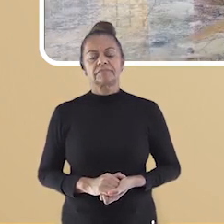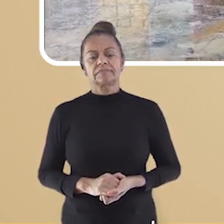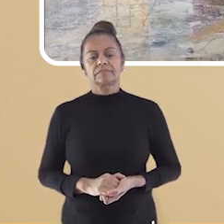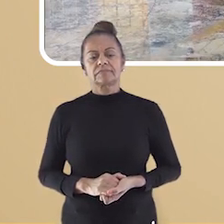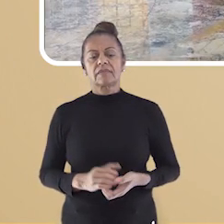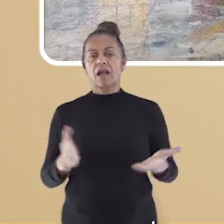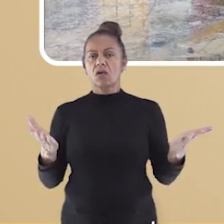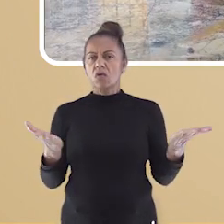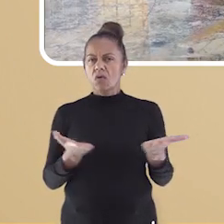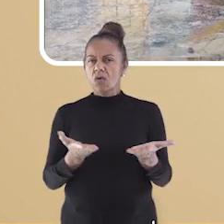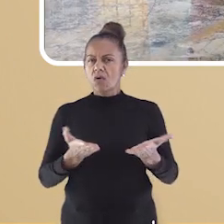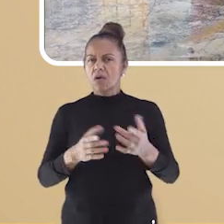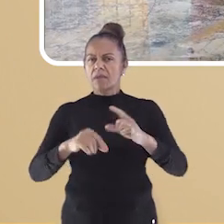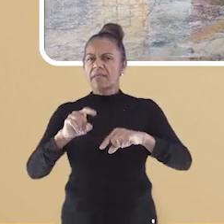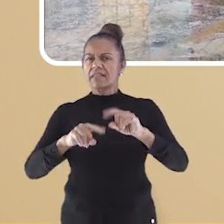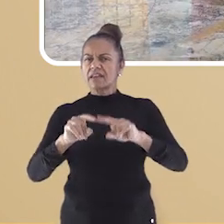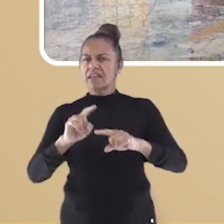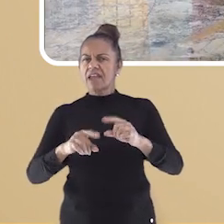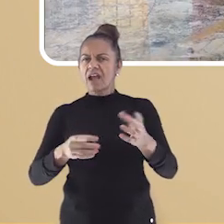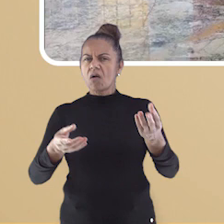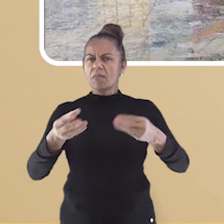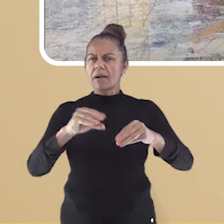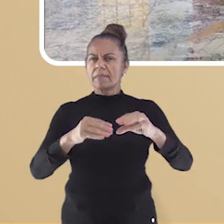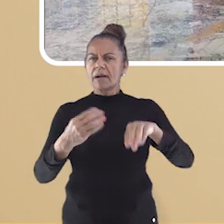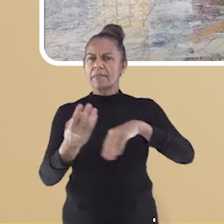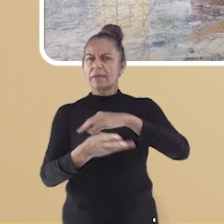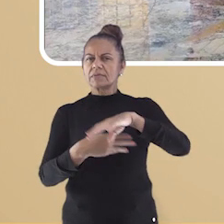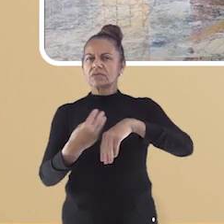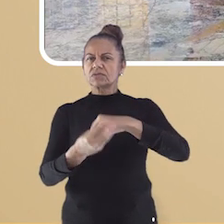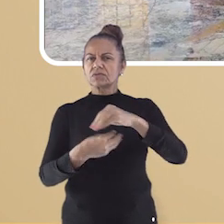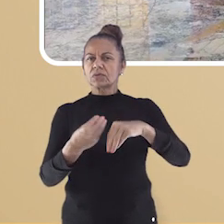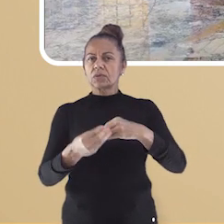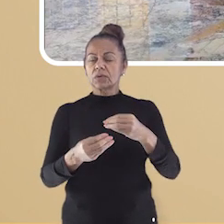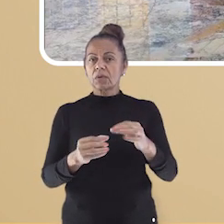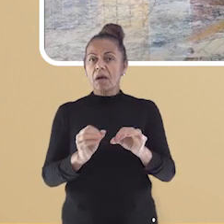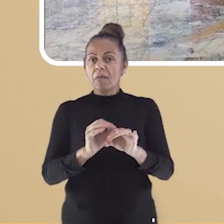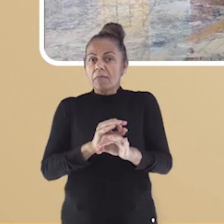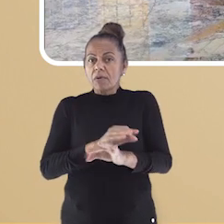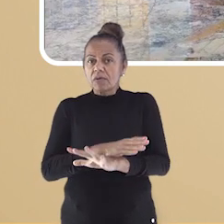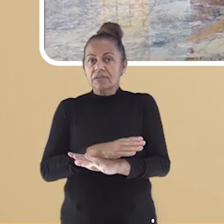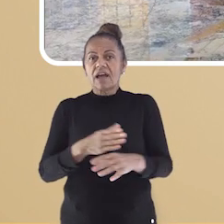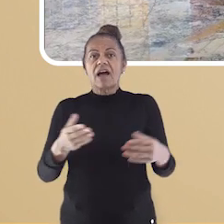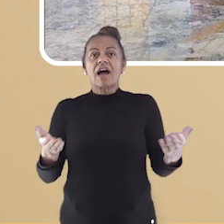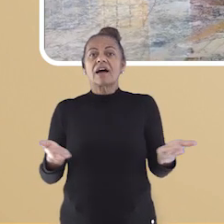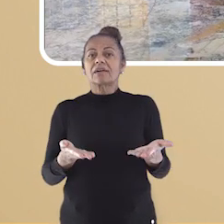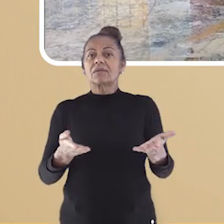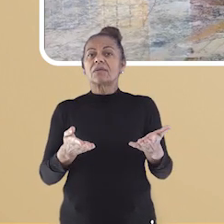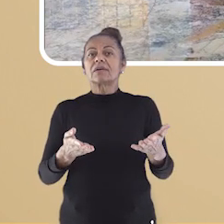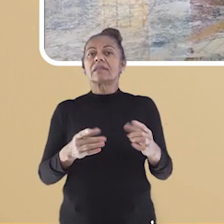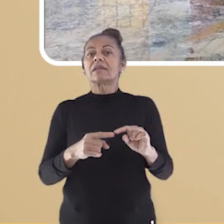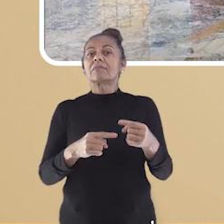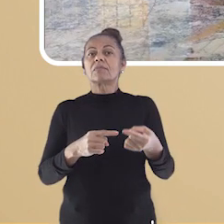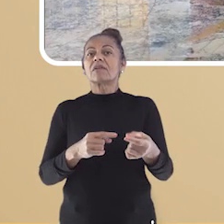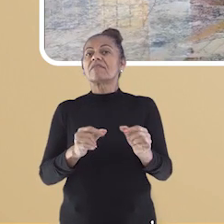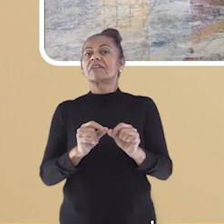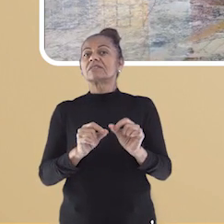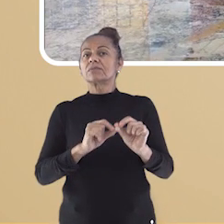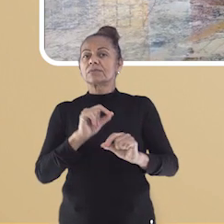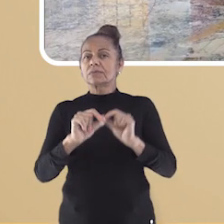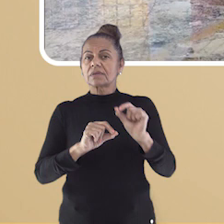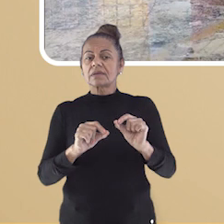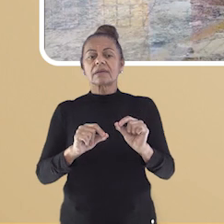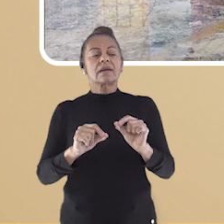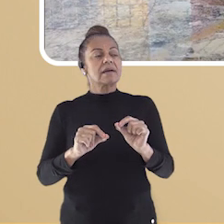Agora que você já misturou todos os ingredientes, qual é o próximo passo? O próximo passo agora é colocar essa massa para assar no